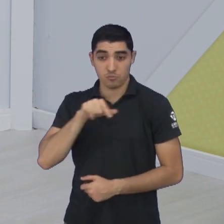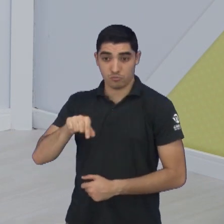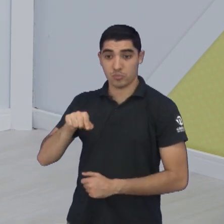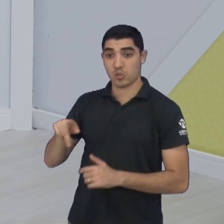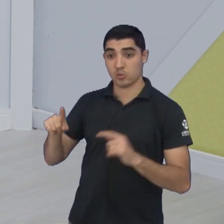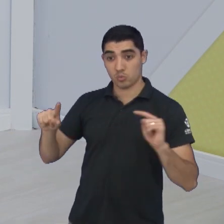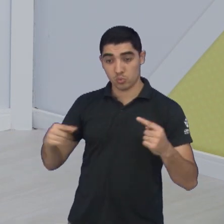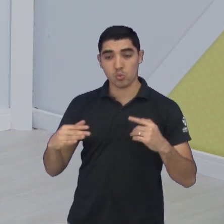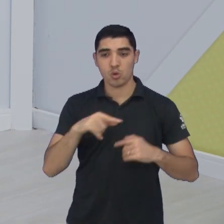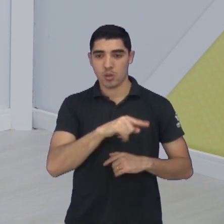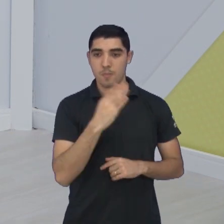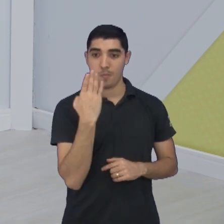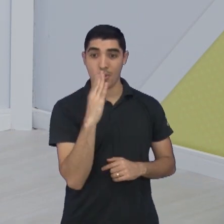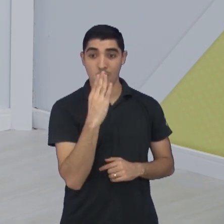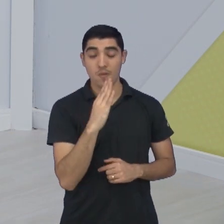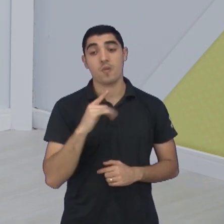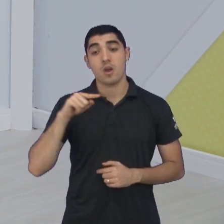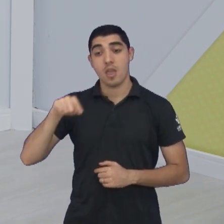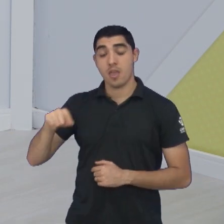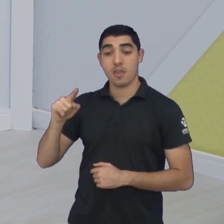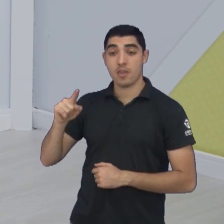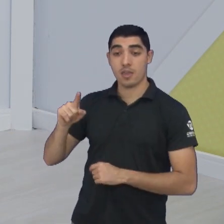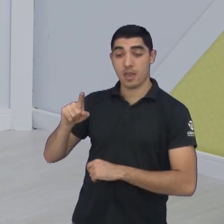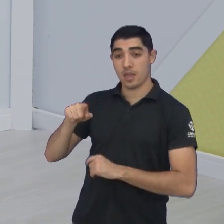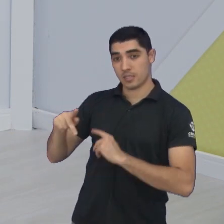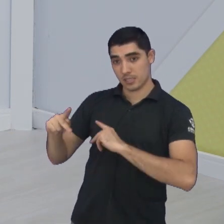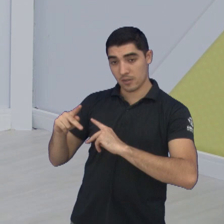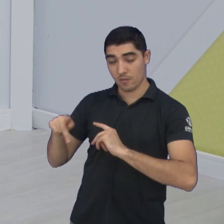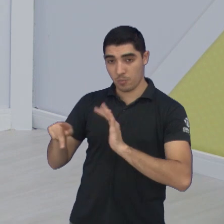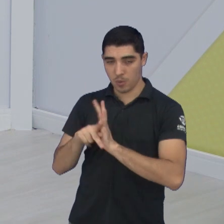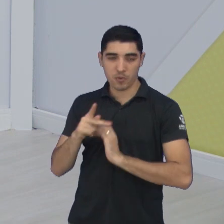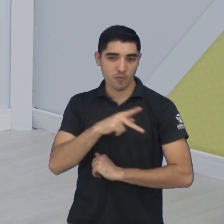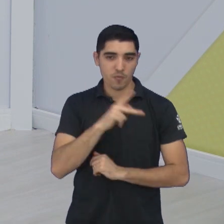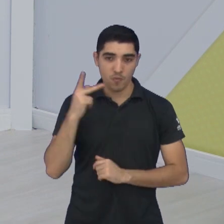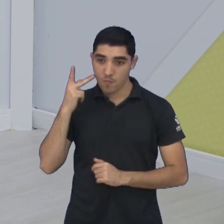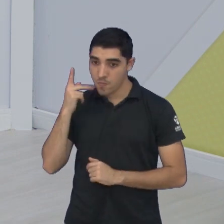o Fortaleza e São José, quem vencer aqui se enfrenta. Vasco e